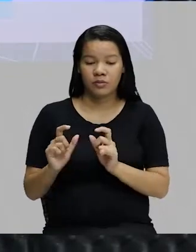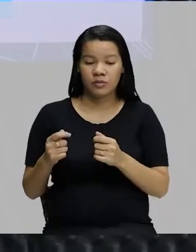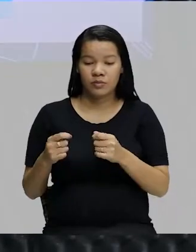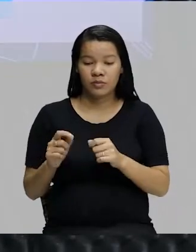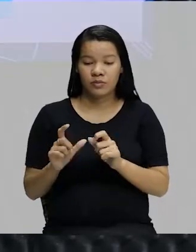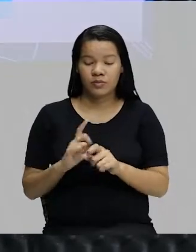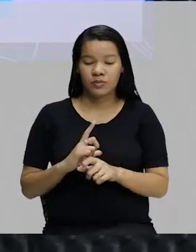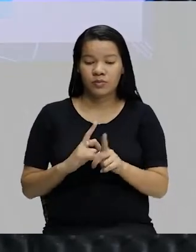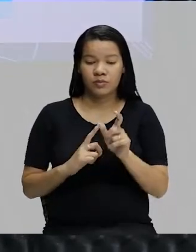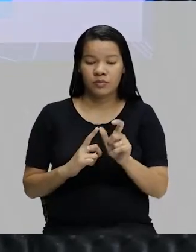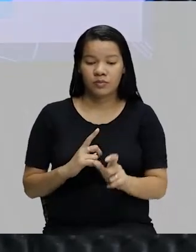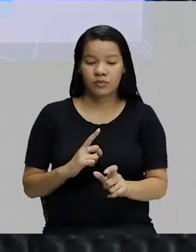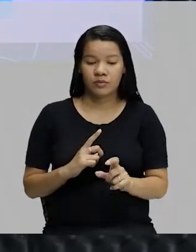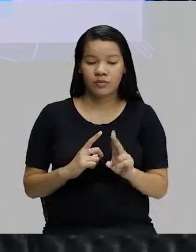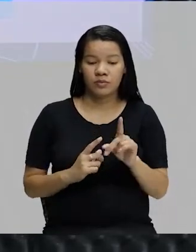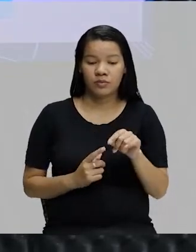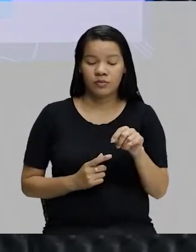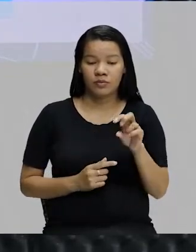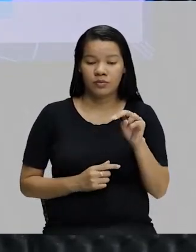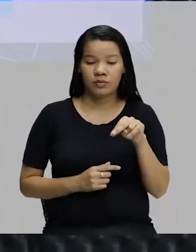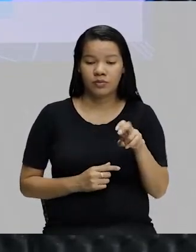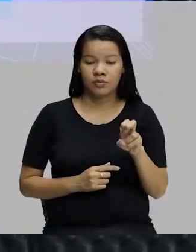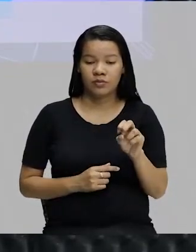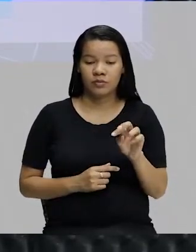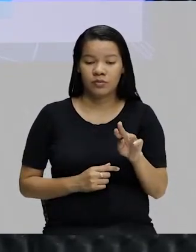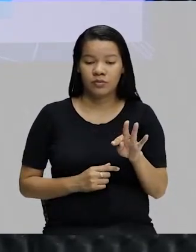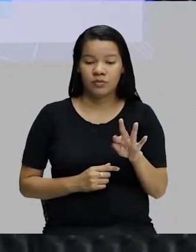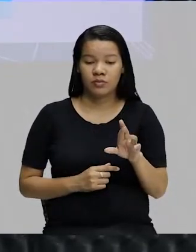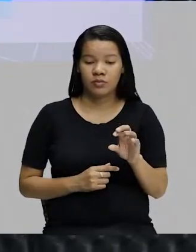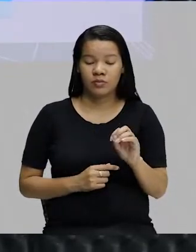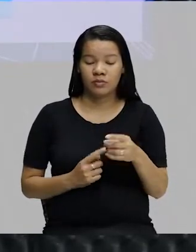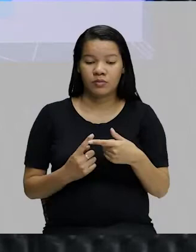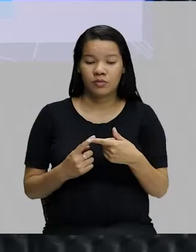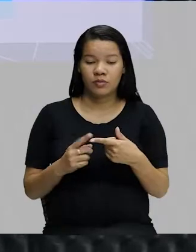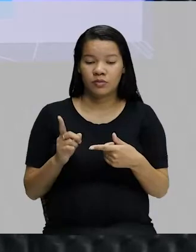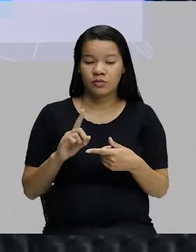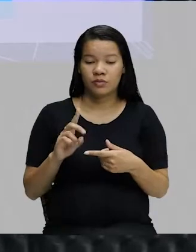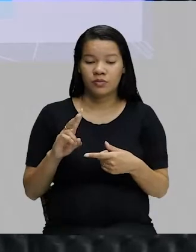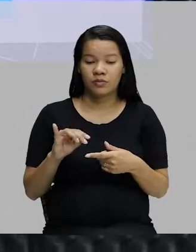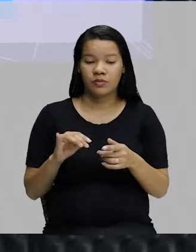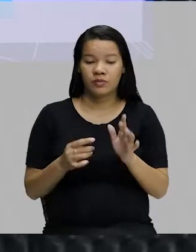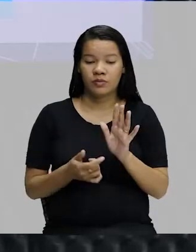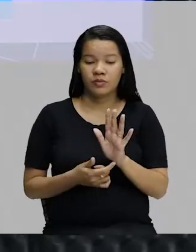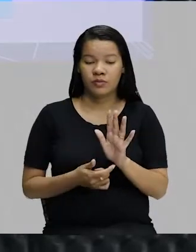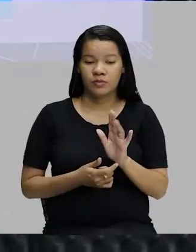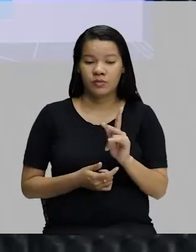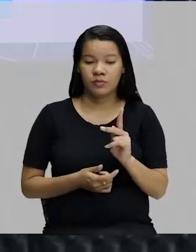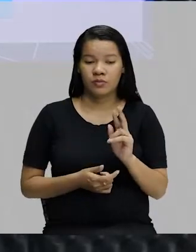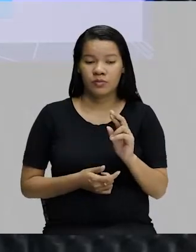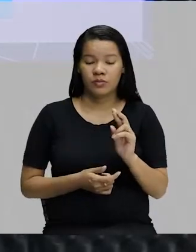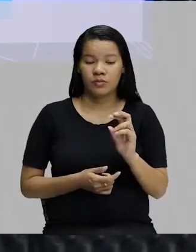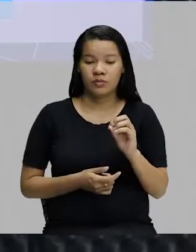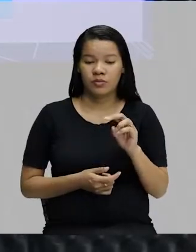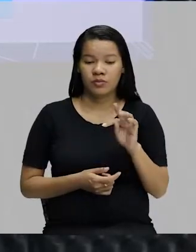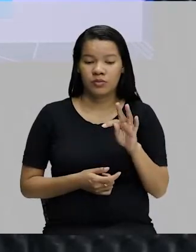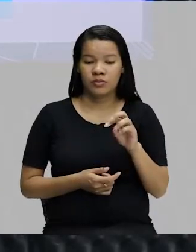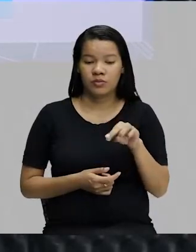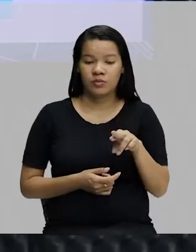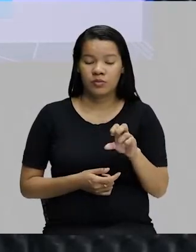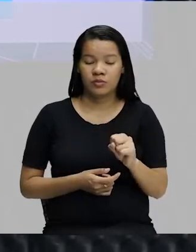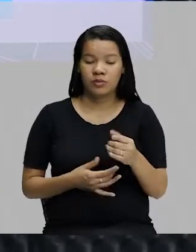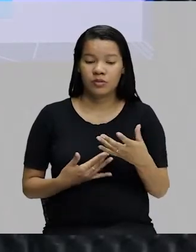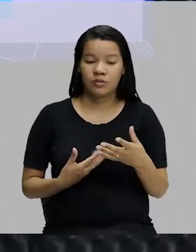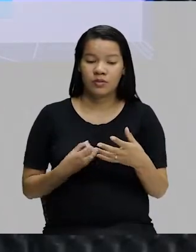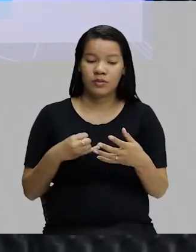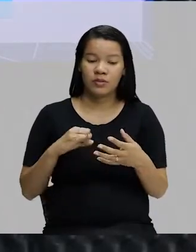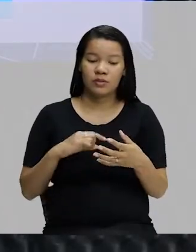nêutron, porque o nêutron, olha só, não vai apresentar prótons, zero. Então, se eu somar com